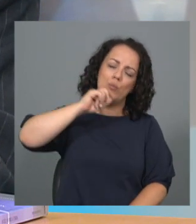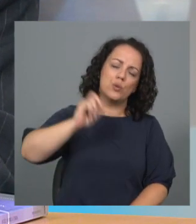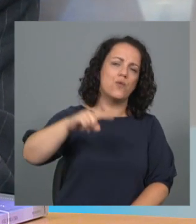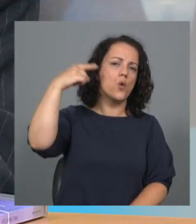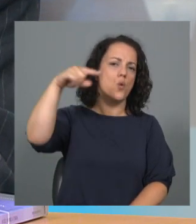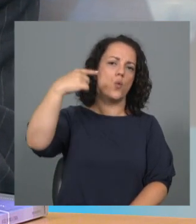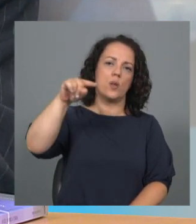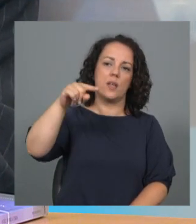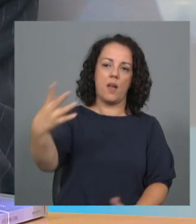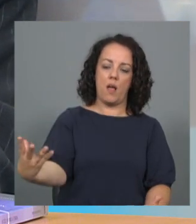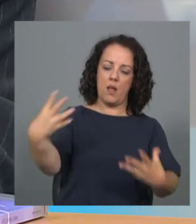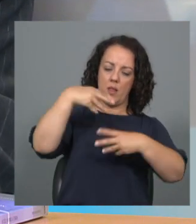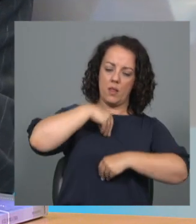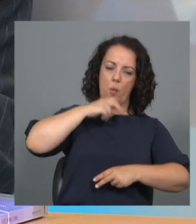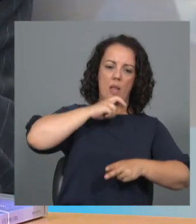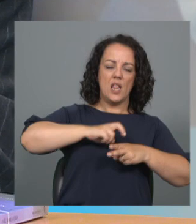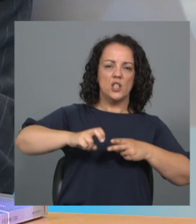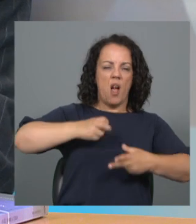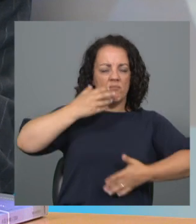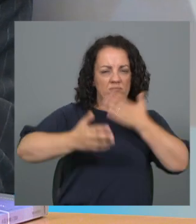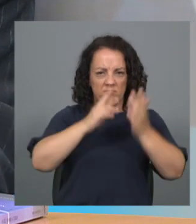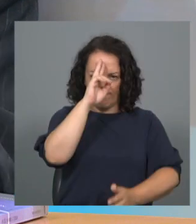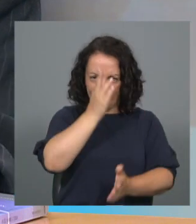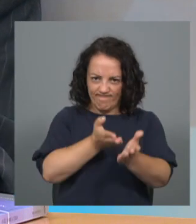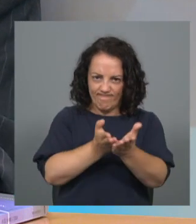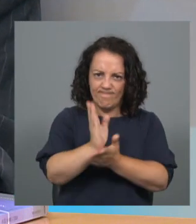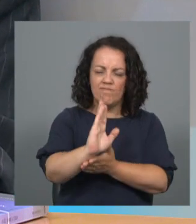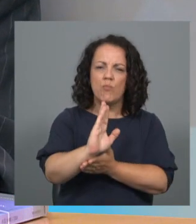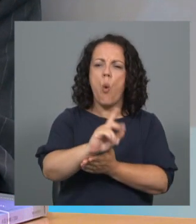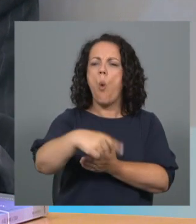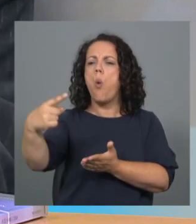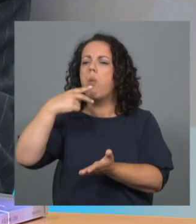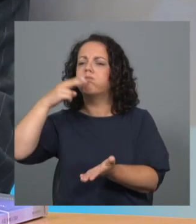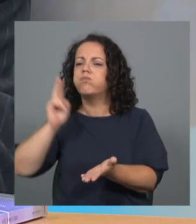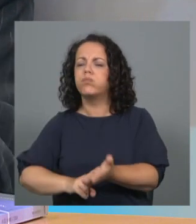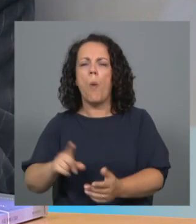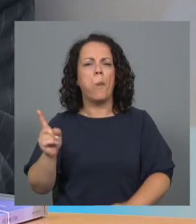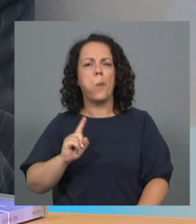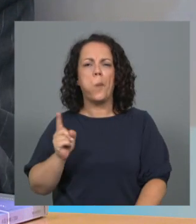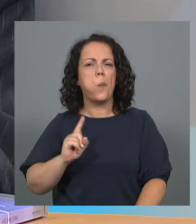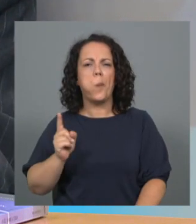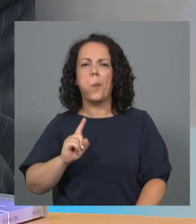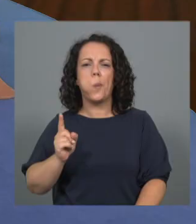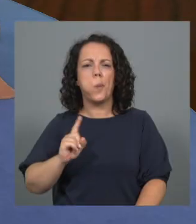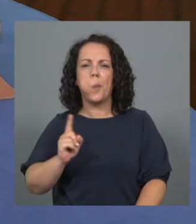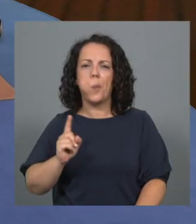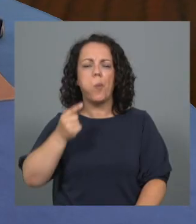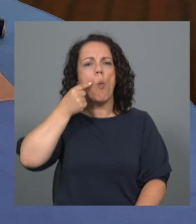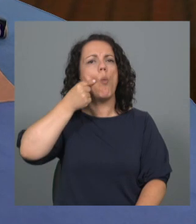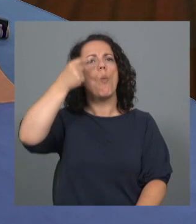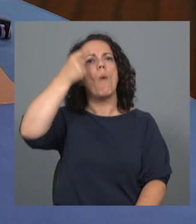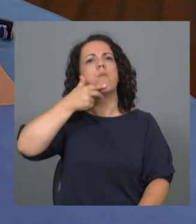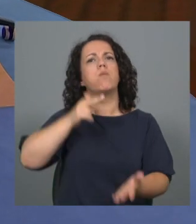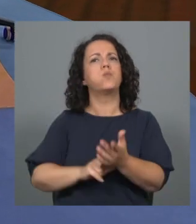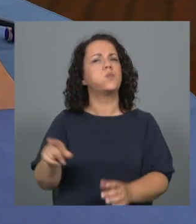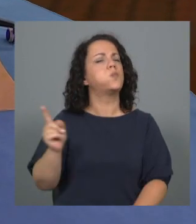profeta tem, que não é facilmente explicável por qualquer realidade e por qualquer contingência humana. E, portanto,